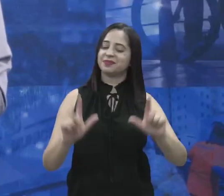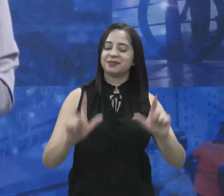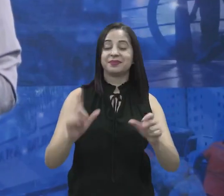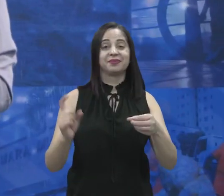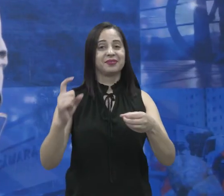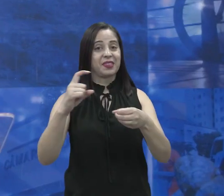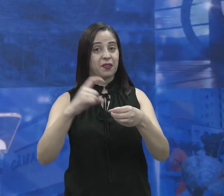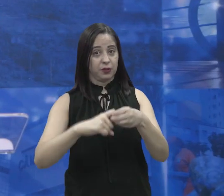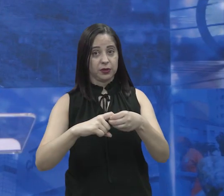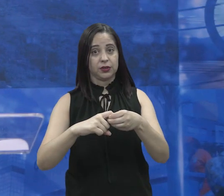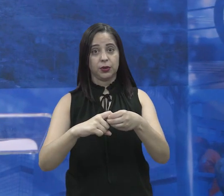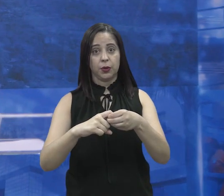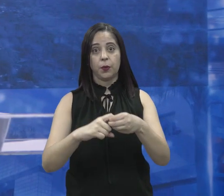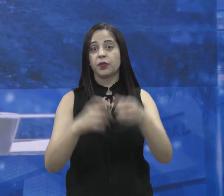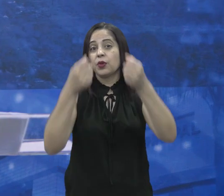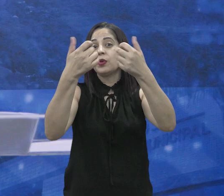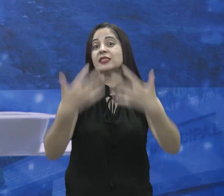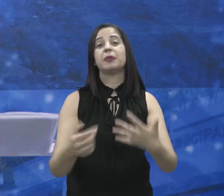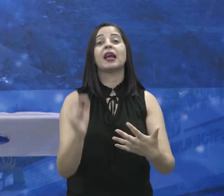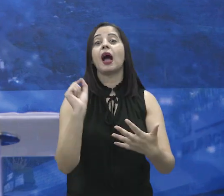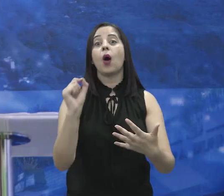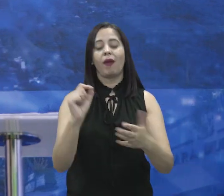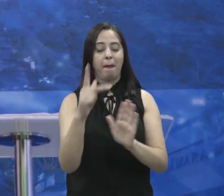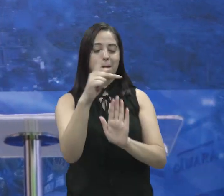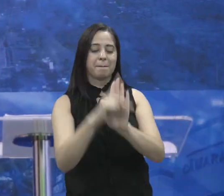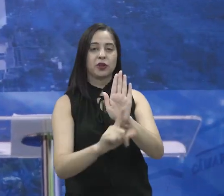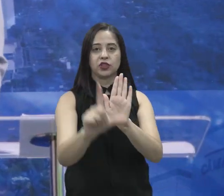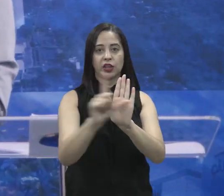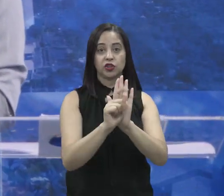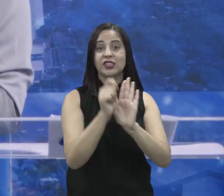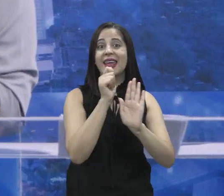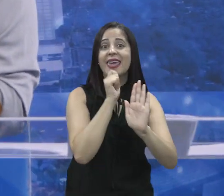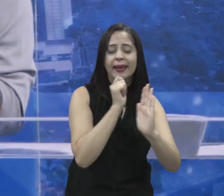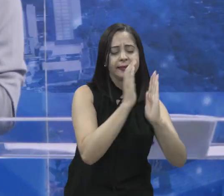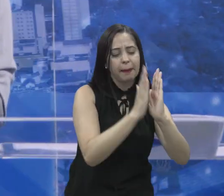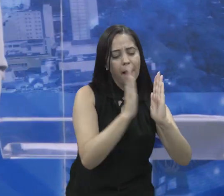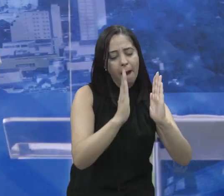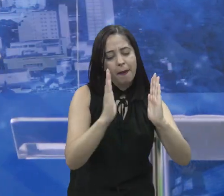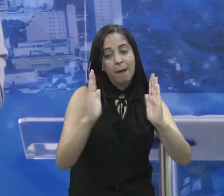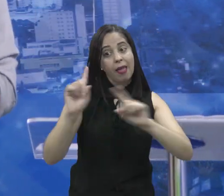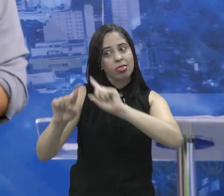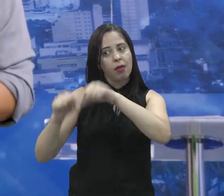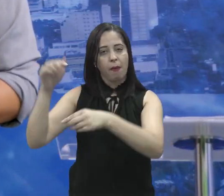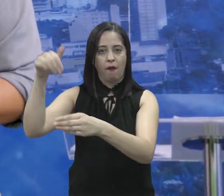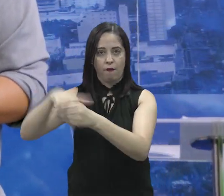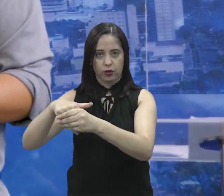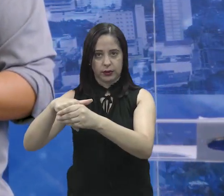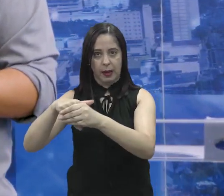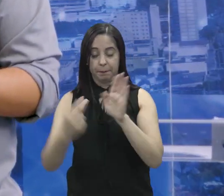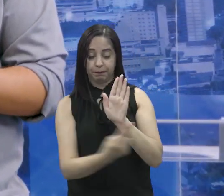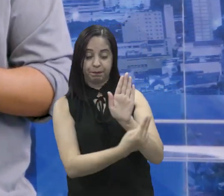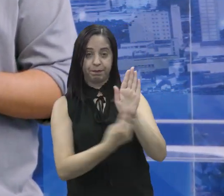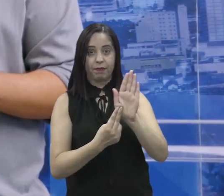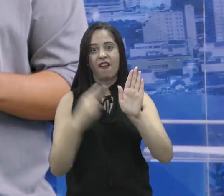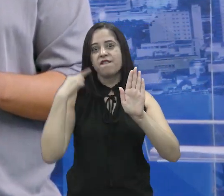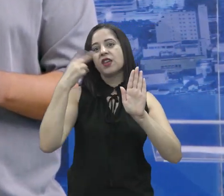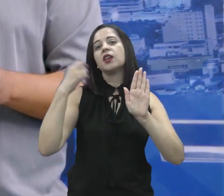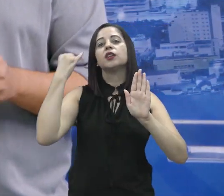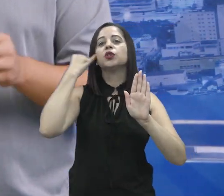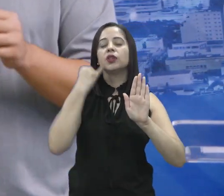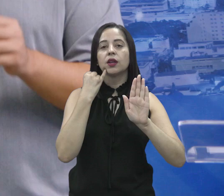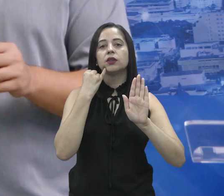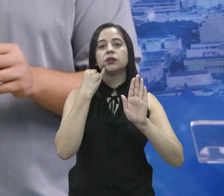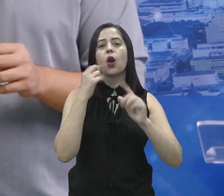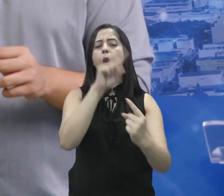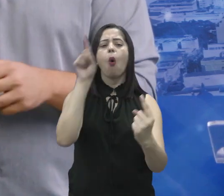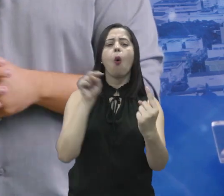Estou de volta com a Ação Parlamentar para falar sobre um projeto de lei que está em tramitação aqui na Câmara. Ele é de autoria do